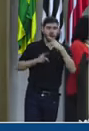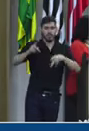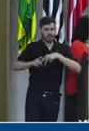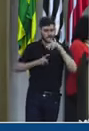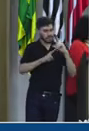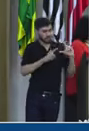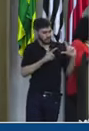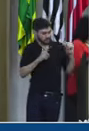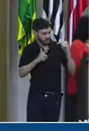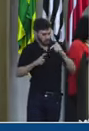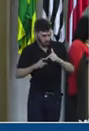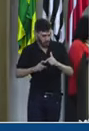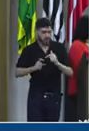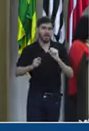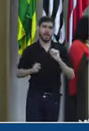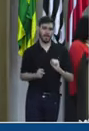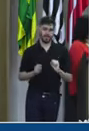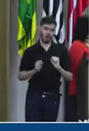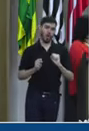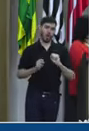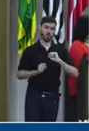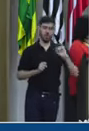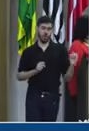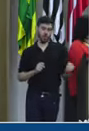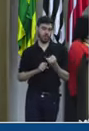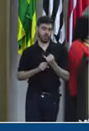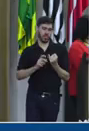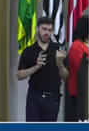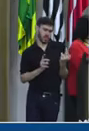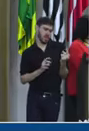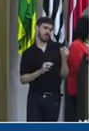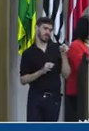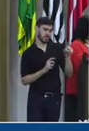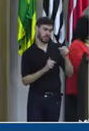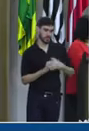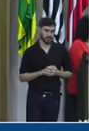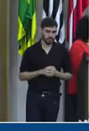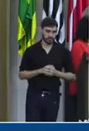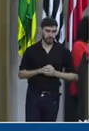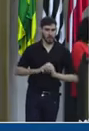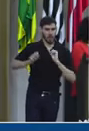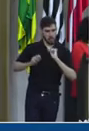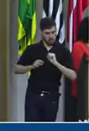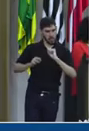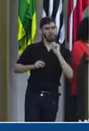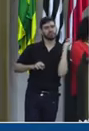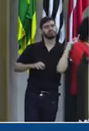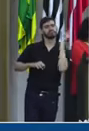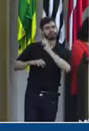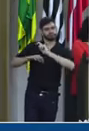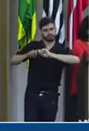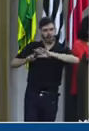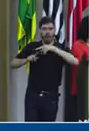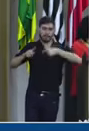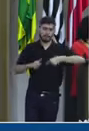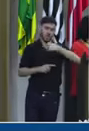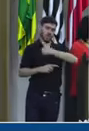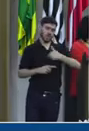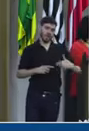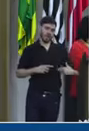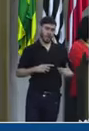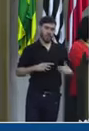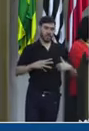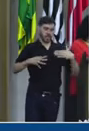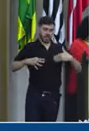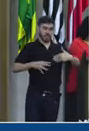tradicionais possam ter a oportunidade que você teve e possam ser alcançados pela política pública. E esse ministério está